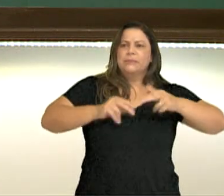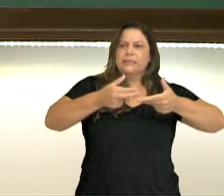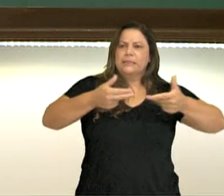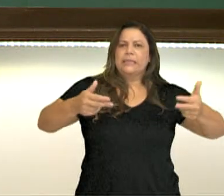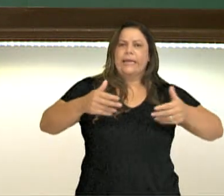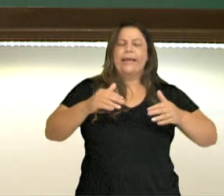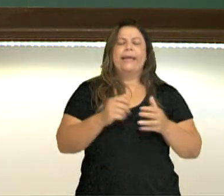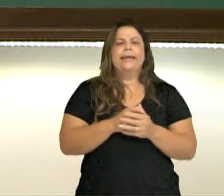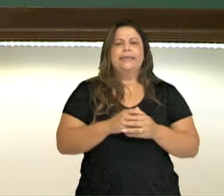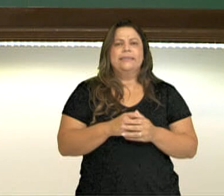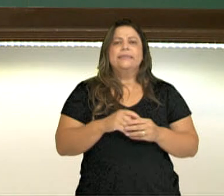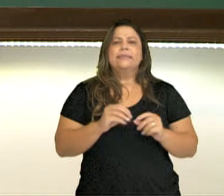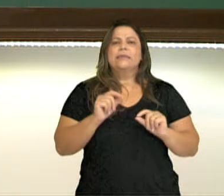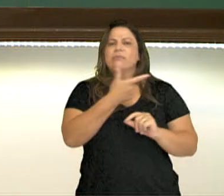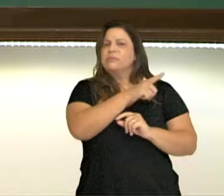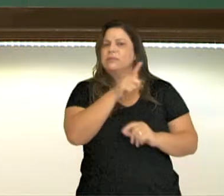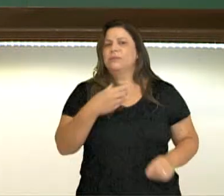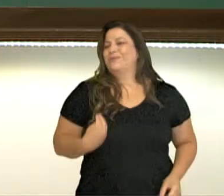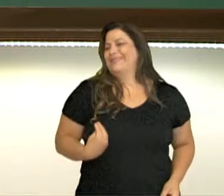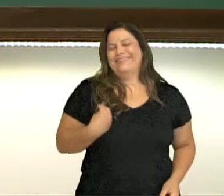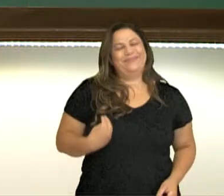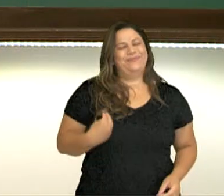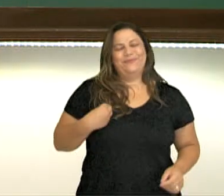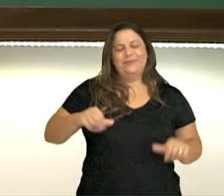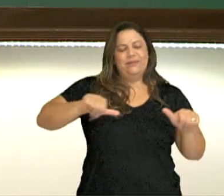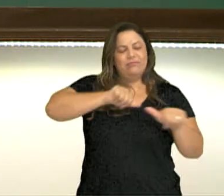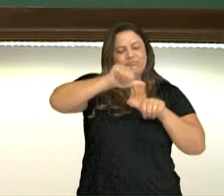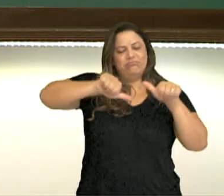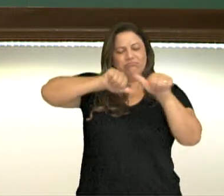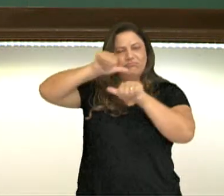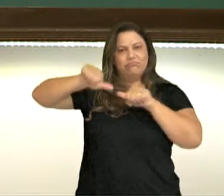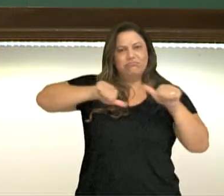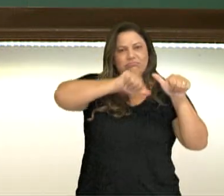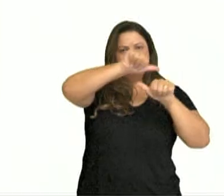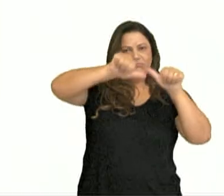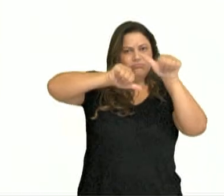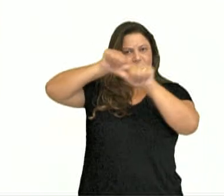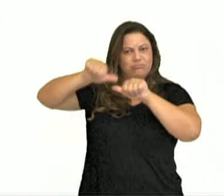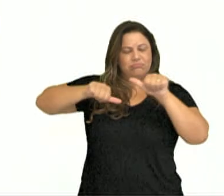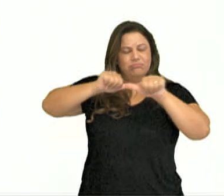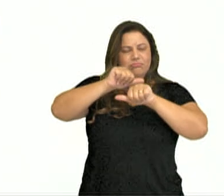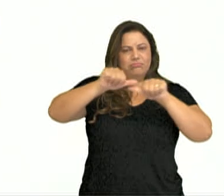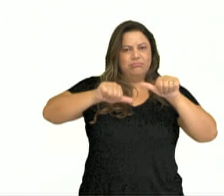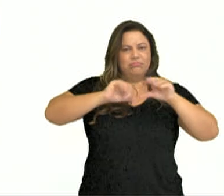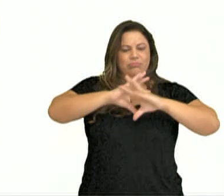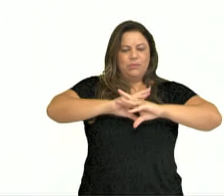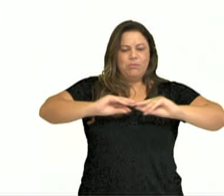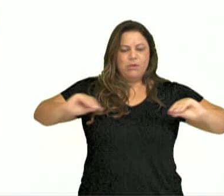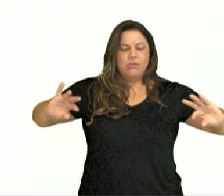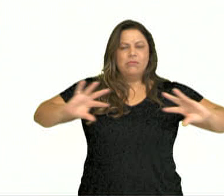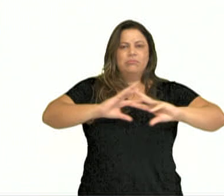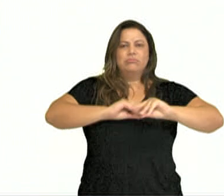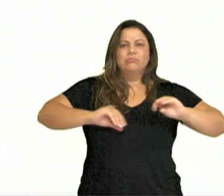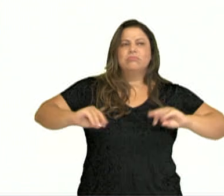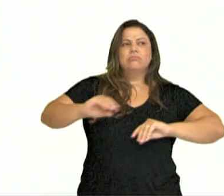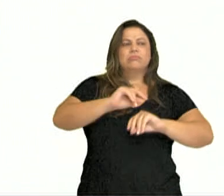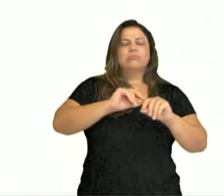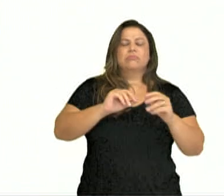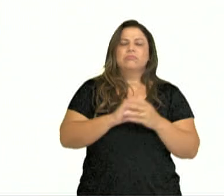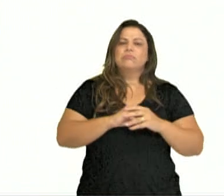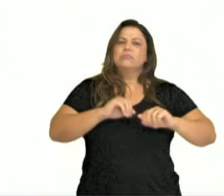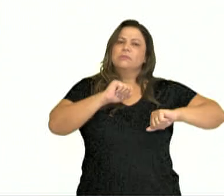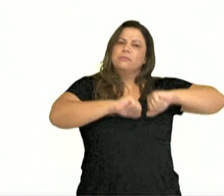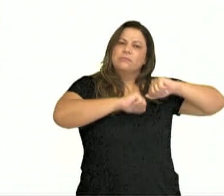Então, eles também favorecem a reciclagem desses nutrientes para a natureza. São utilizados em processos